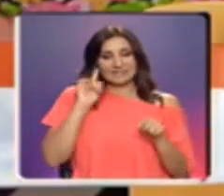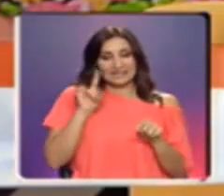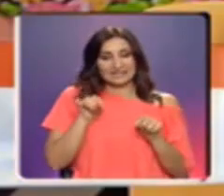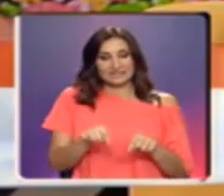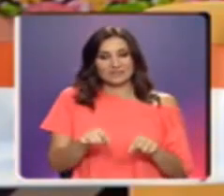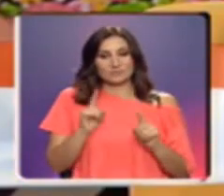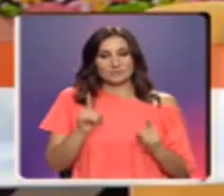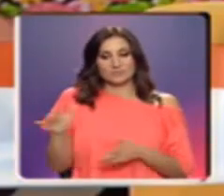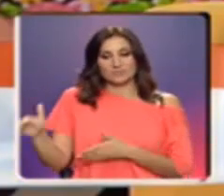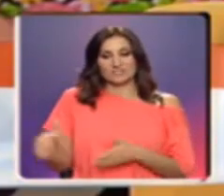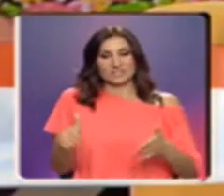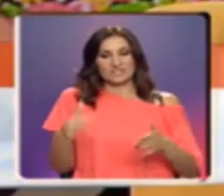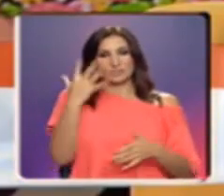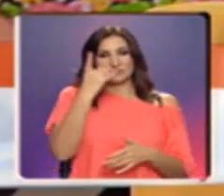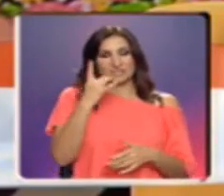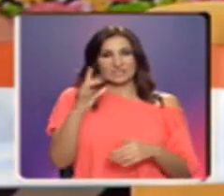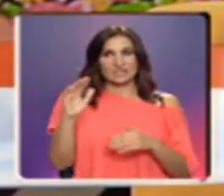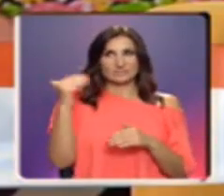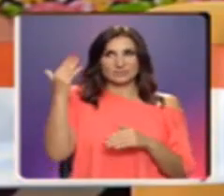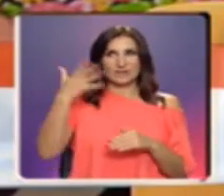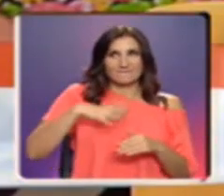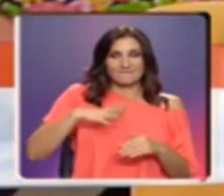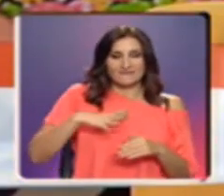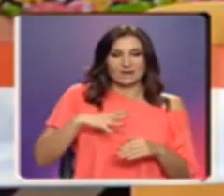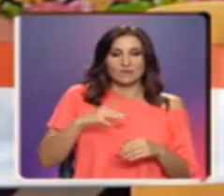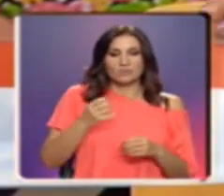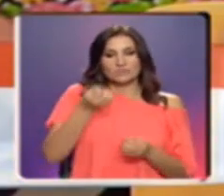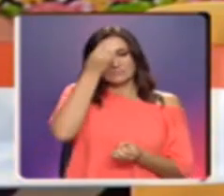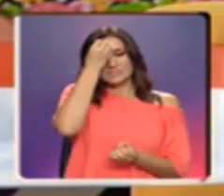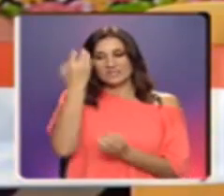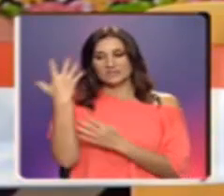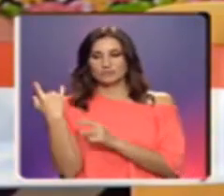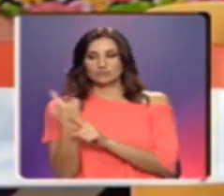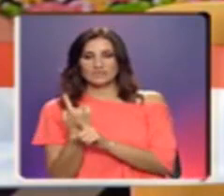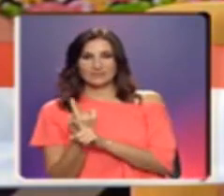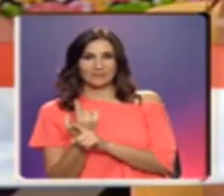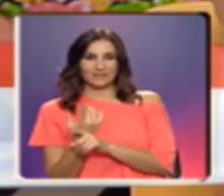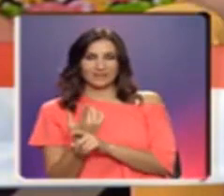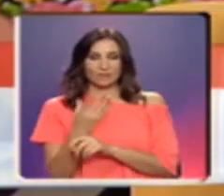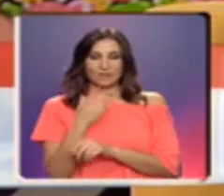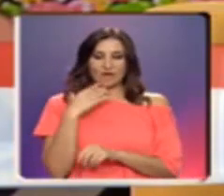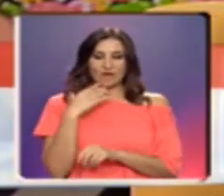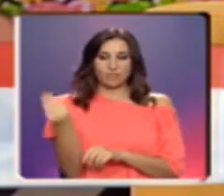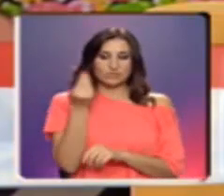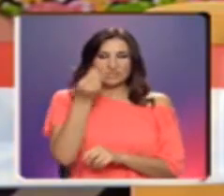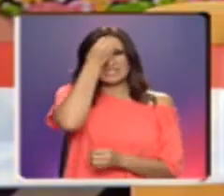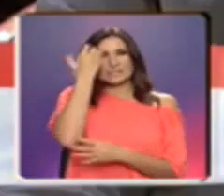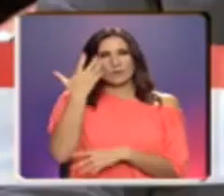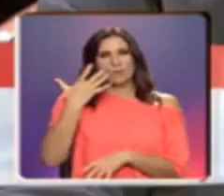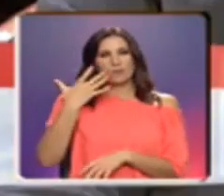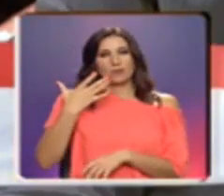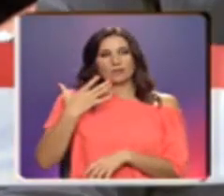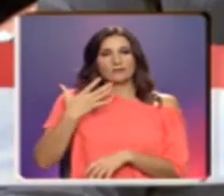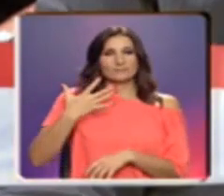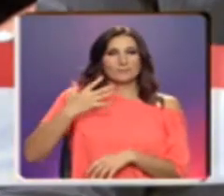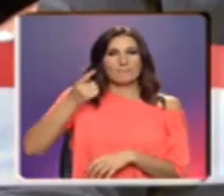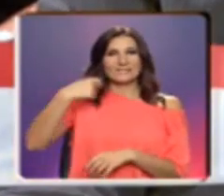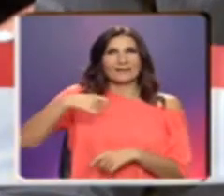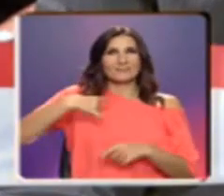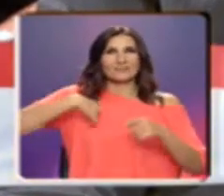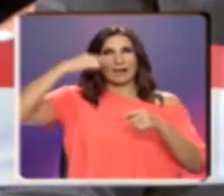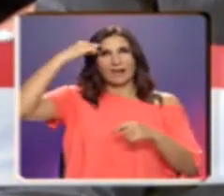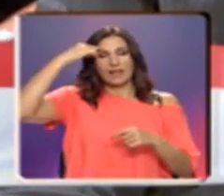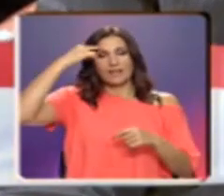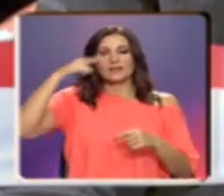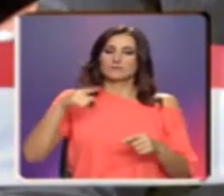definir a estratégia para um dia vir a ser? Ou esqueceu-se um bocadinho disso ao longo da adolescência, por exemplo? Não, eu na minha vida sempre